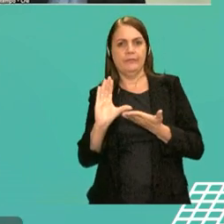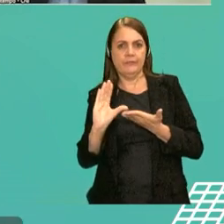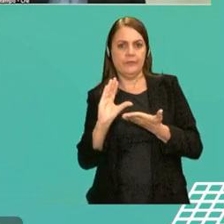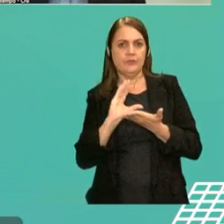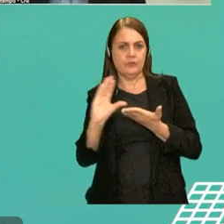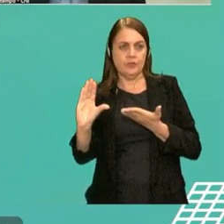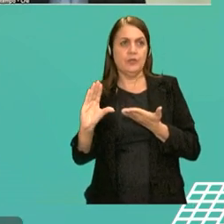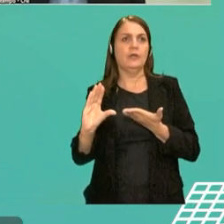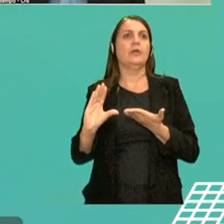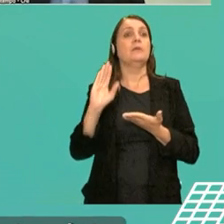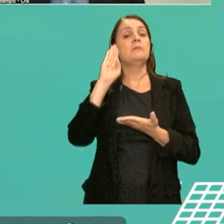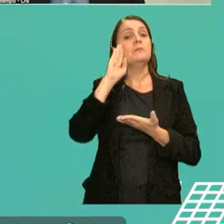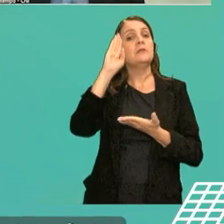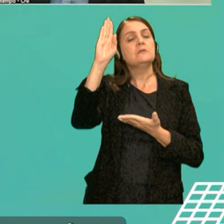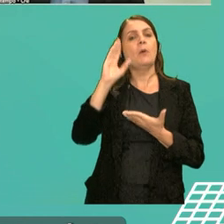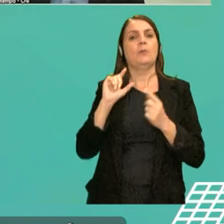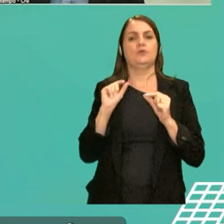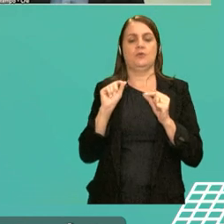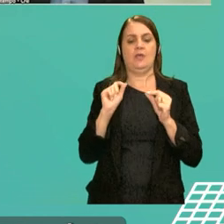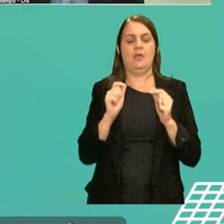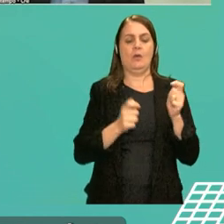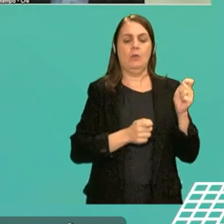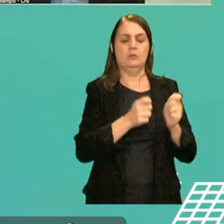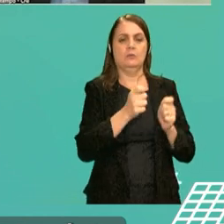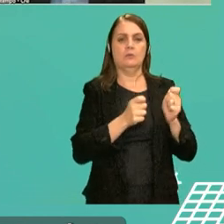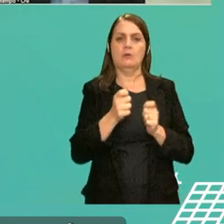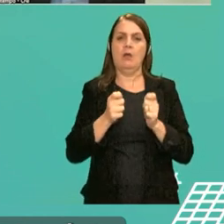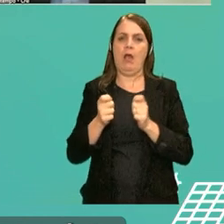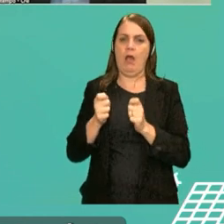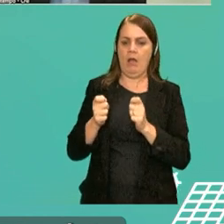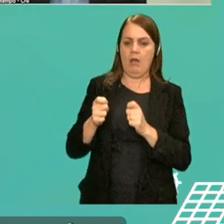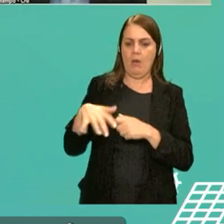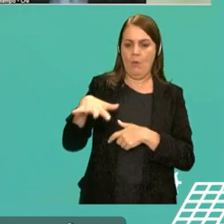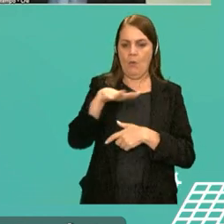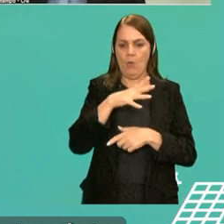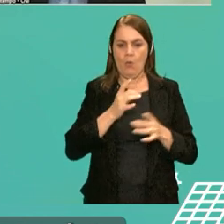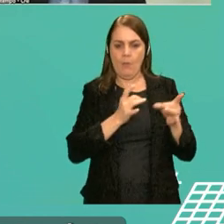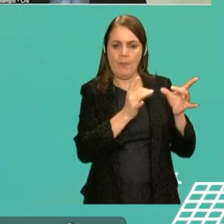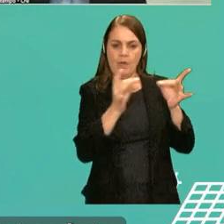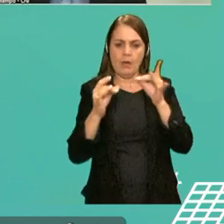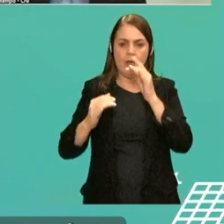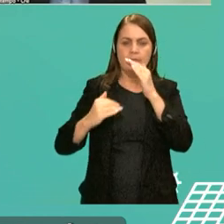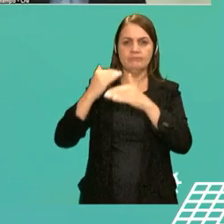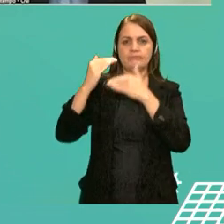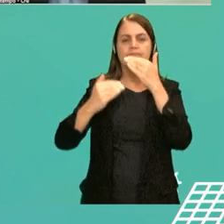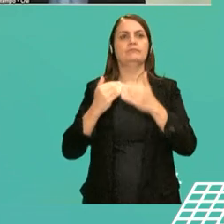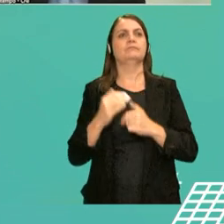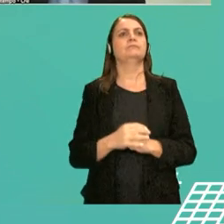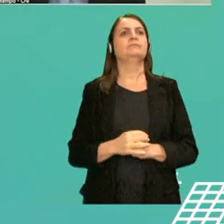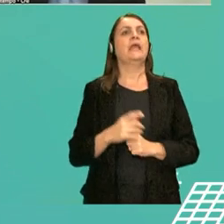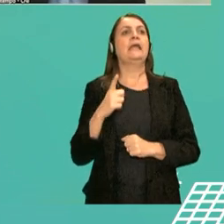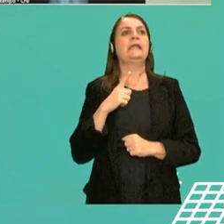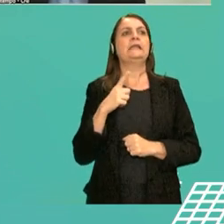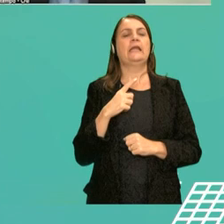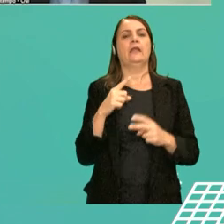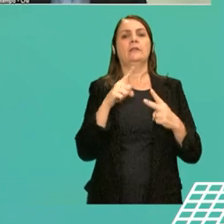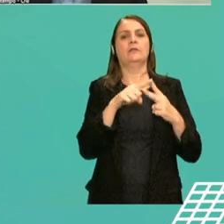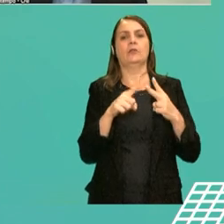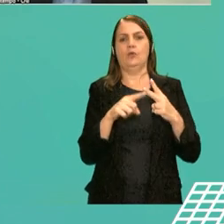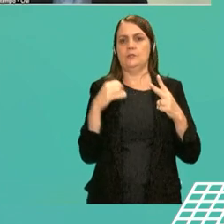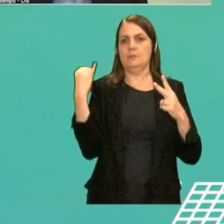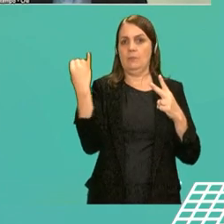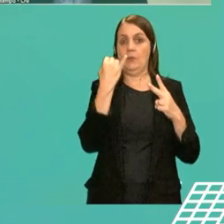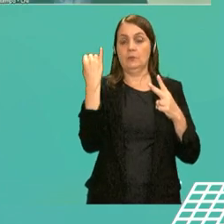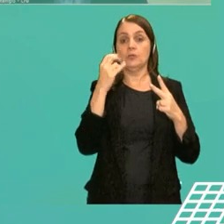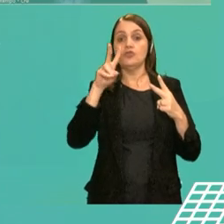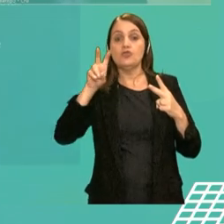a evolução do mercado, e ajudar a superar os desafios, de dois pontos bastante importantes, em termos de transporte e